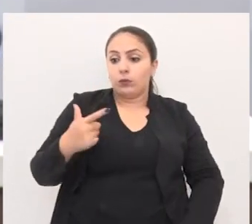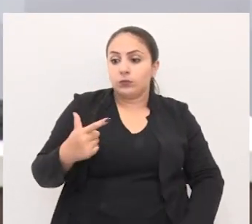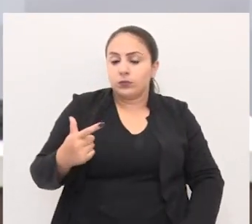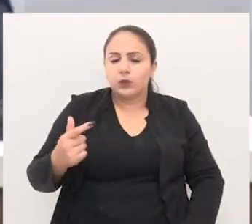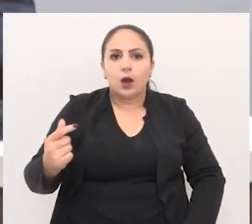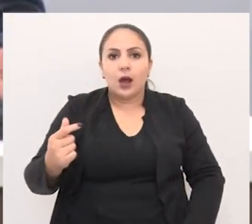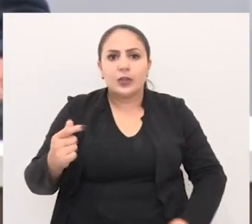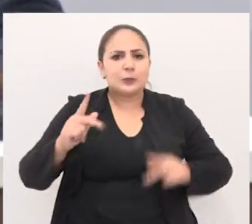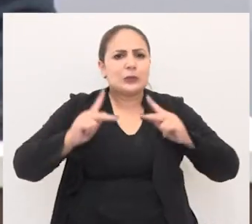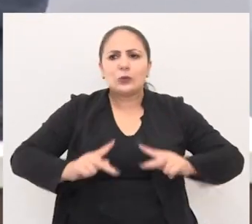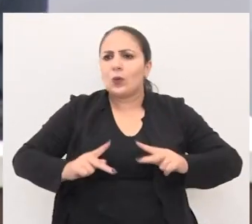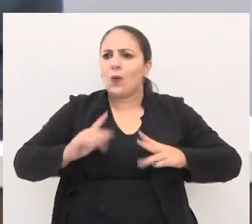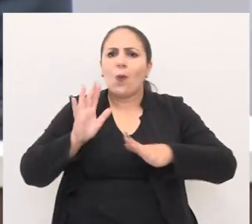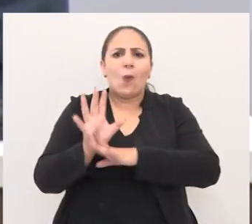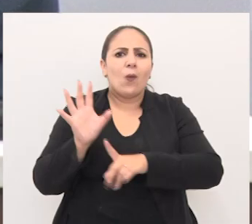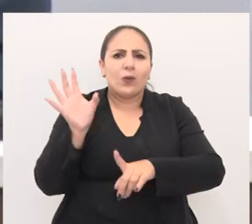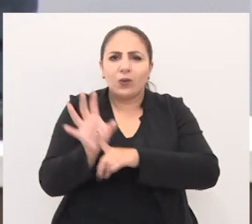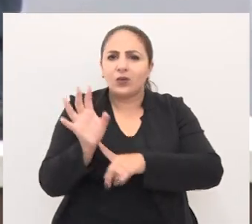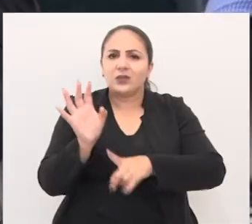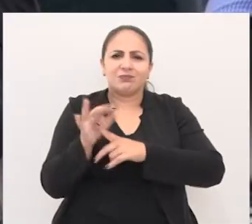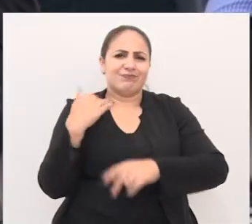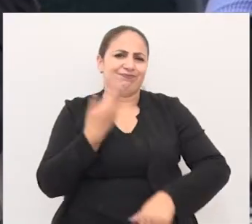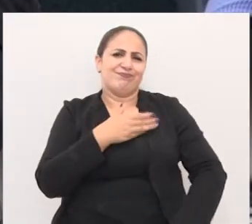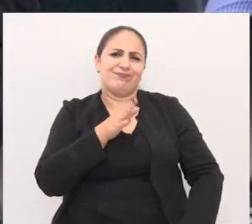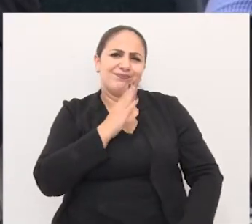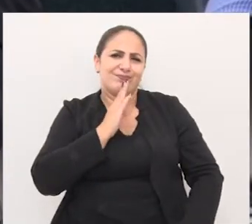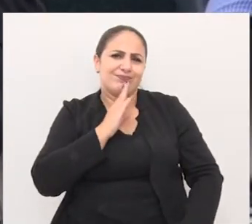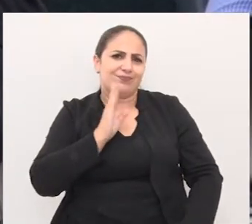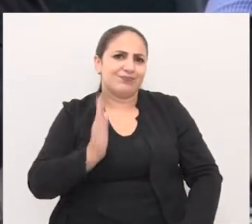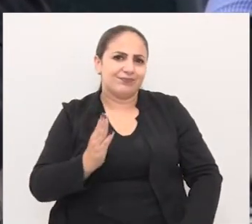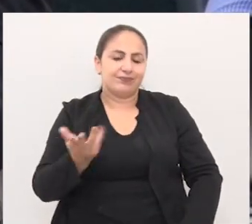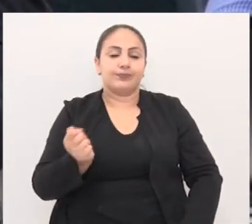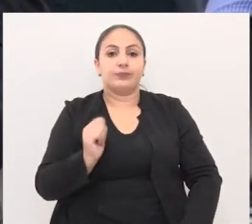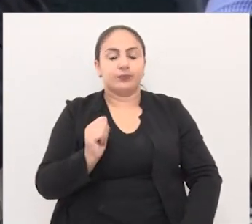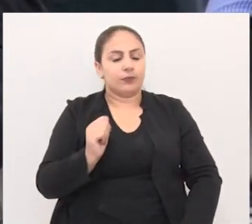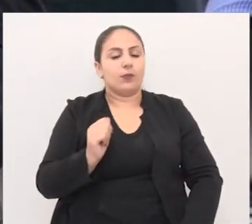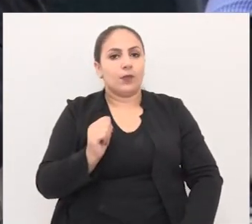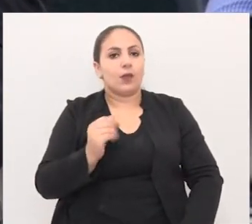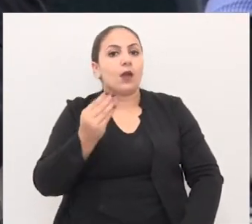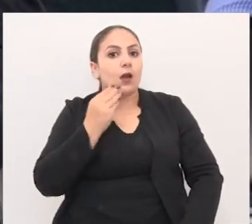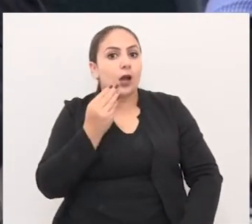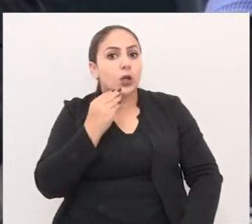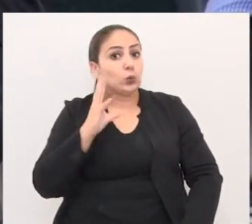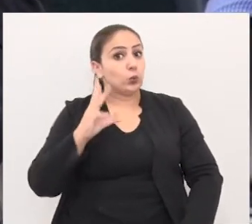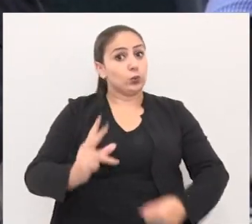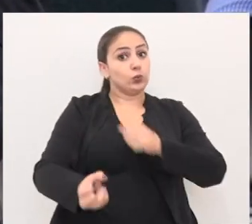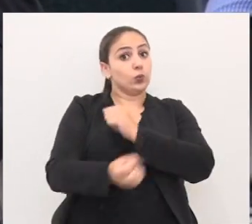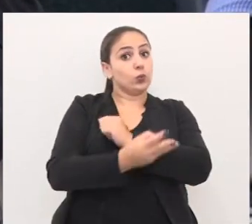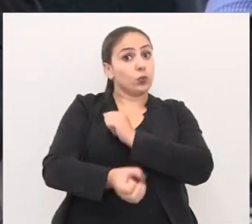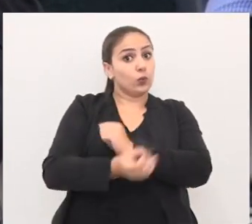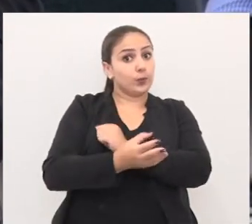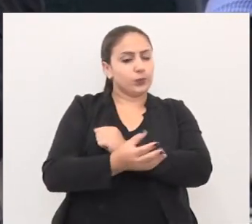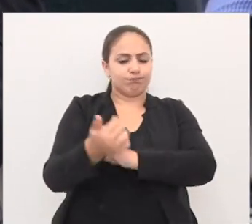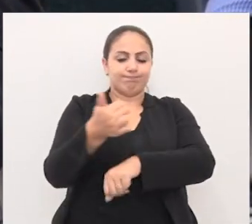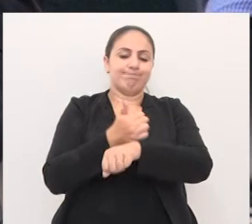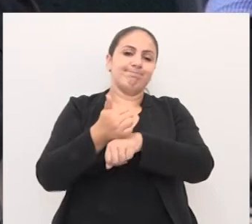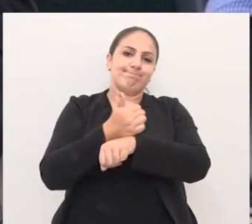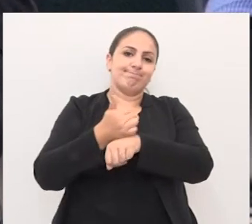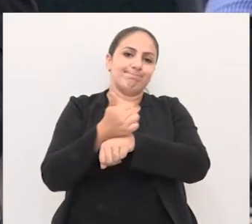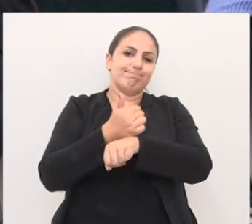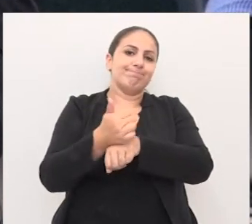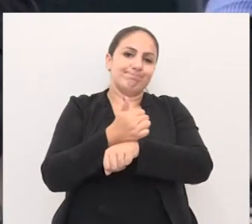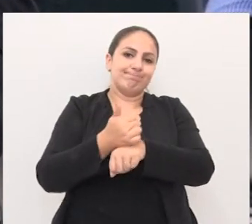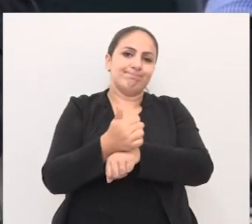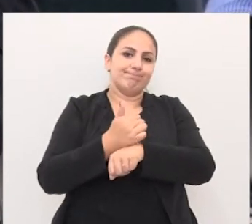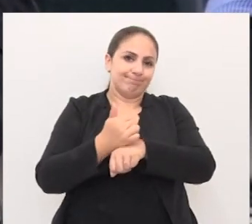tudo nós conhecemos, senhoras e senhores. É claro que todo bandido, todo corrupto, se, digamos assim,